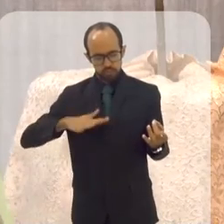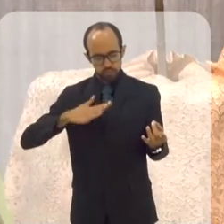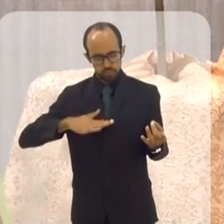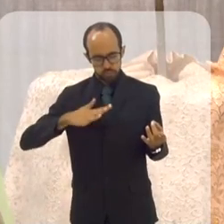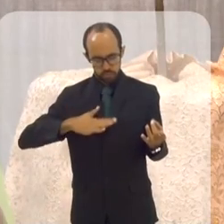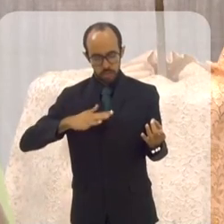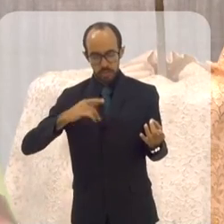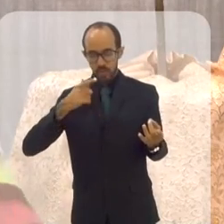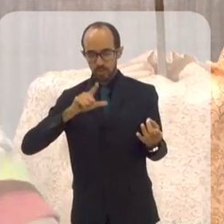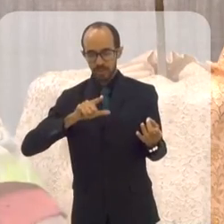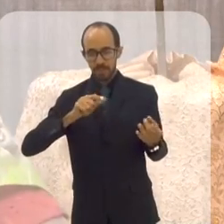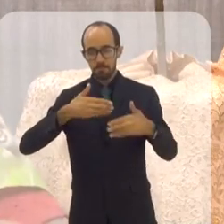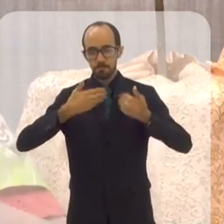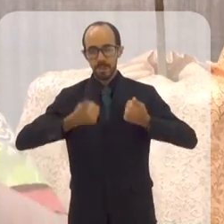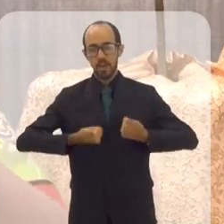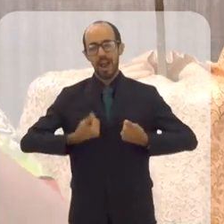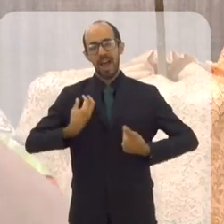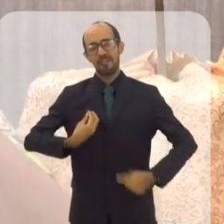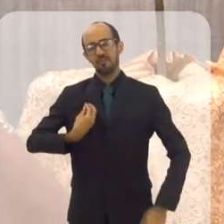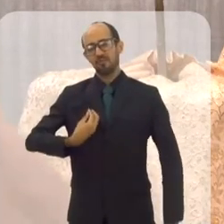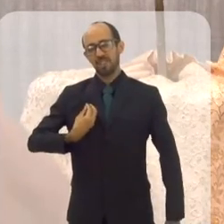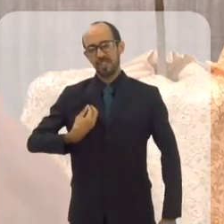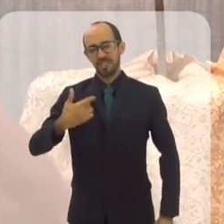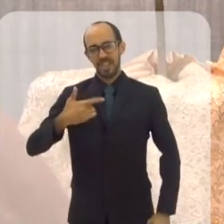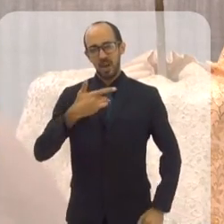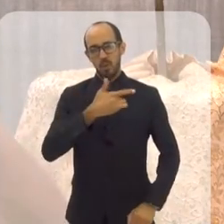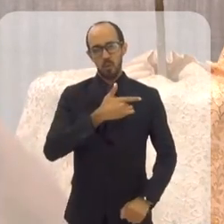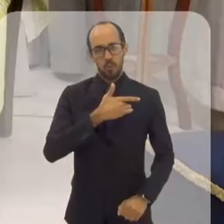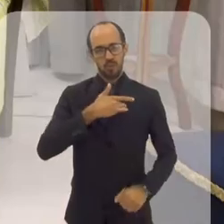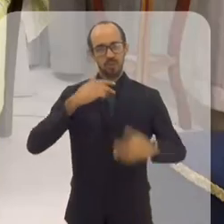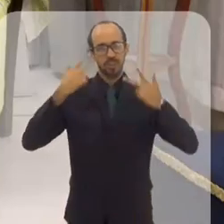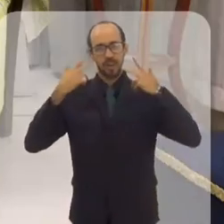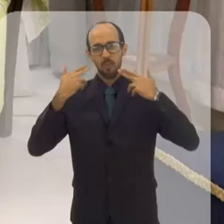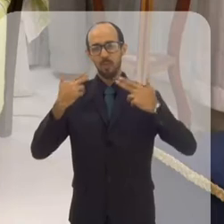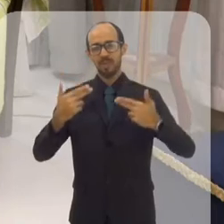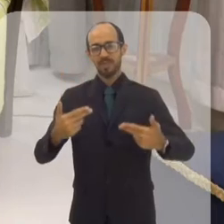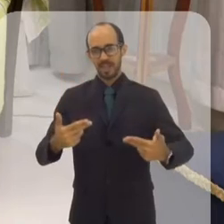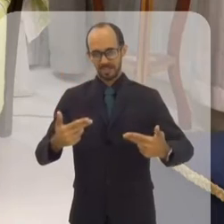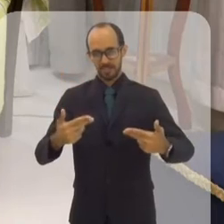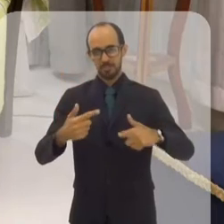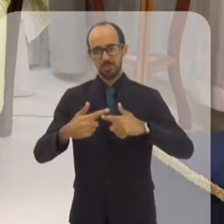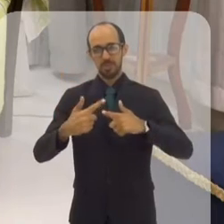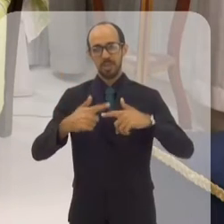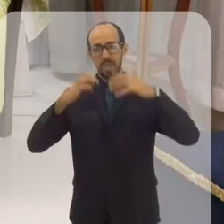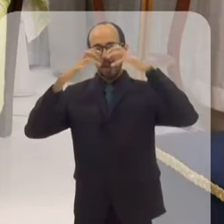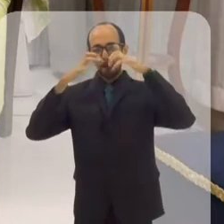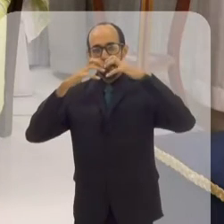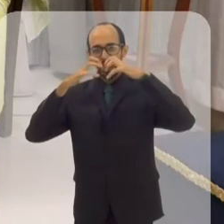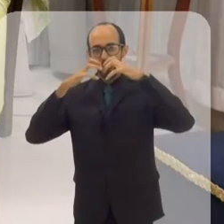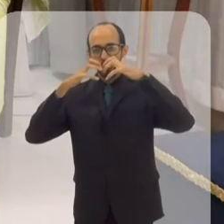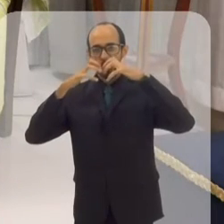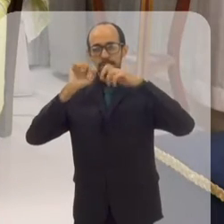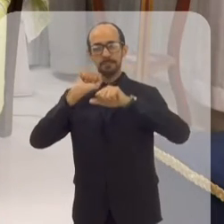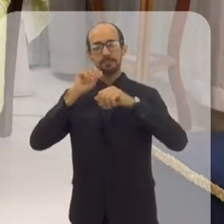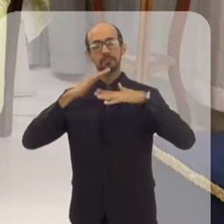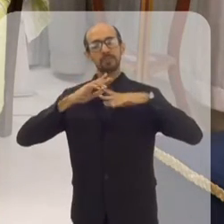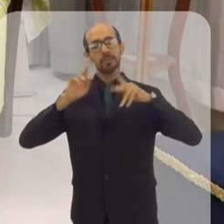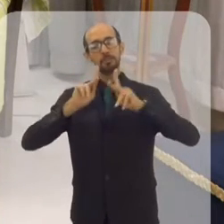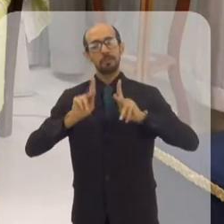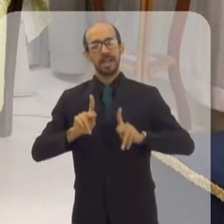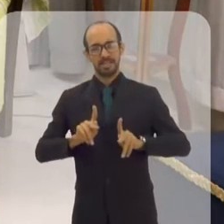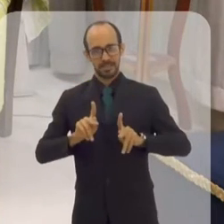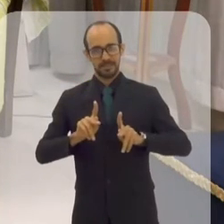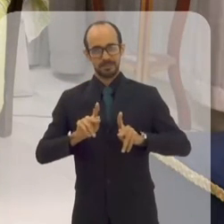consegue essa meditação o quanto você melhora de saúde a tranquilidade porque você aquieta a mente a